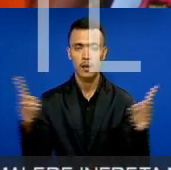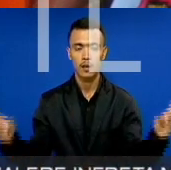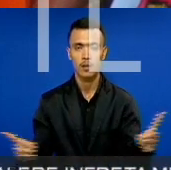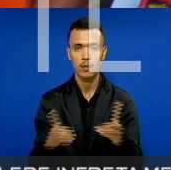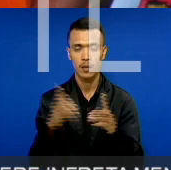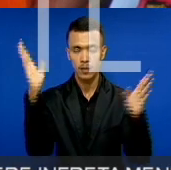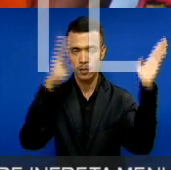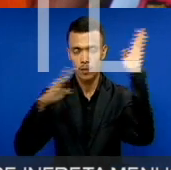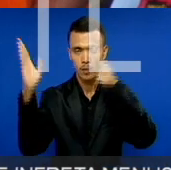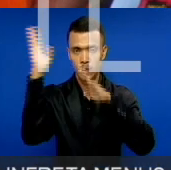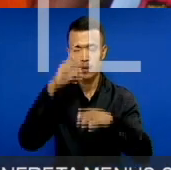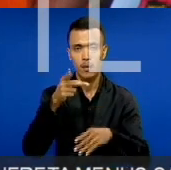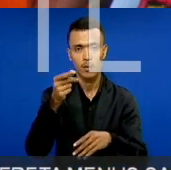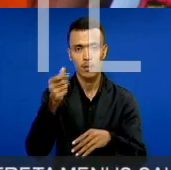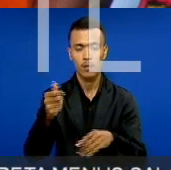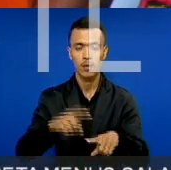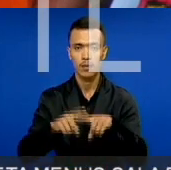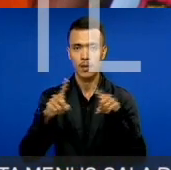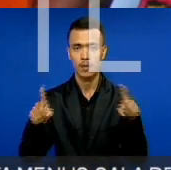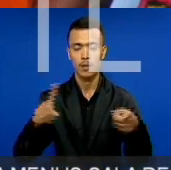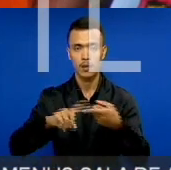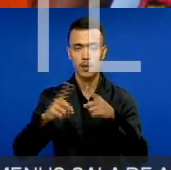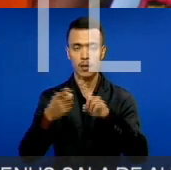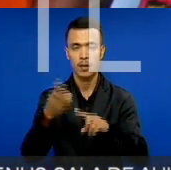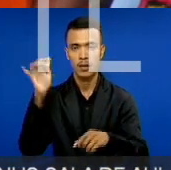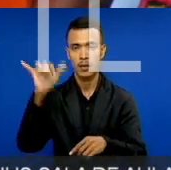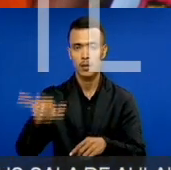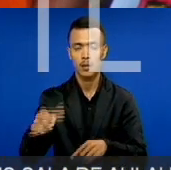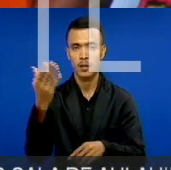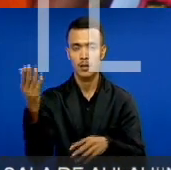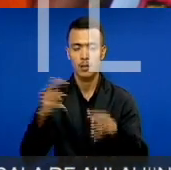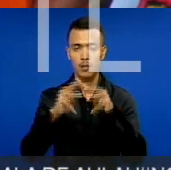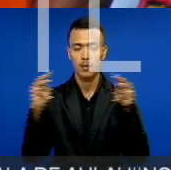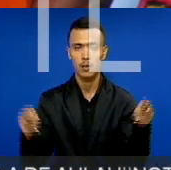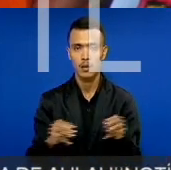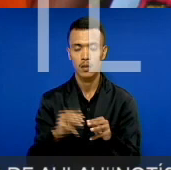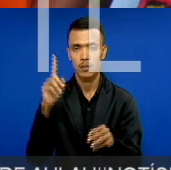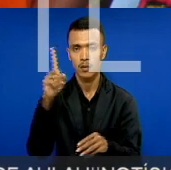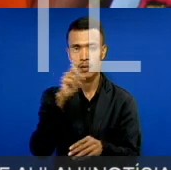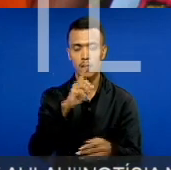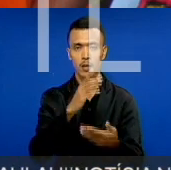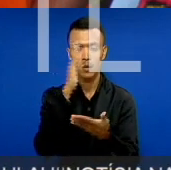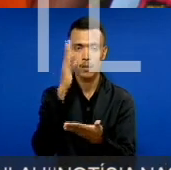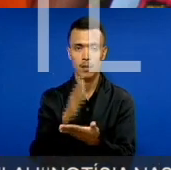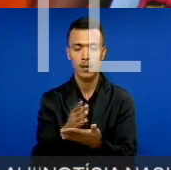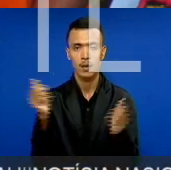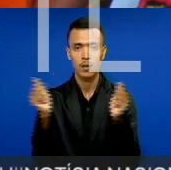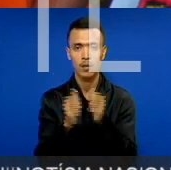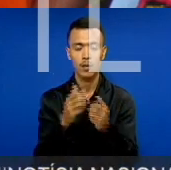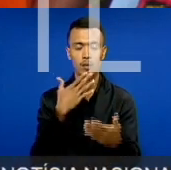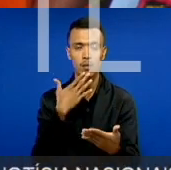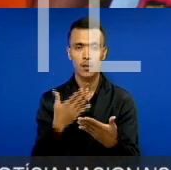perturbasang kikuan mas bem itu nia maluk sira iha munisipu idida atua ho profesional